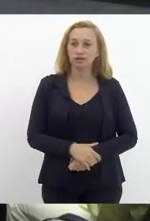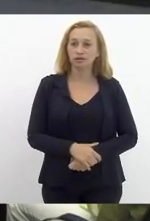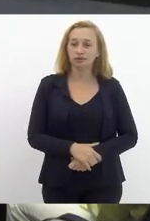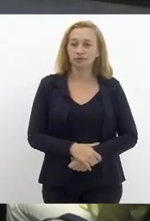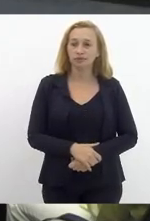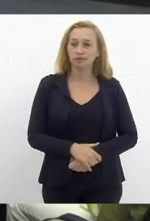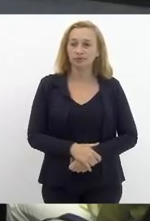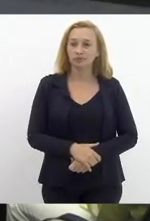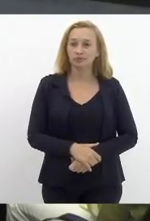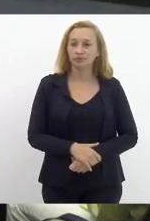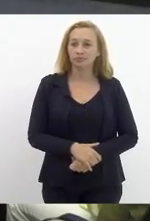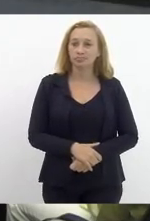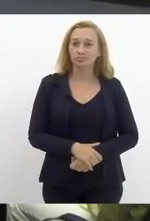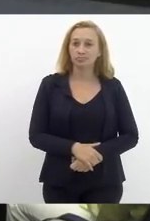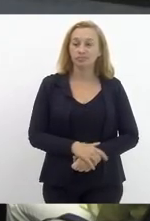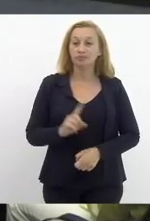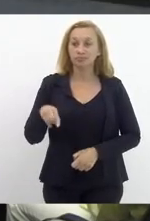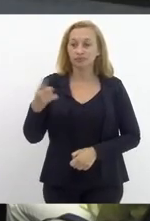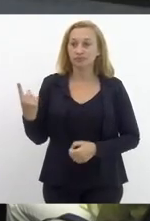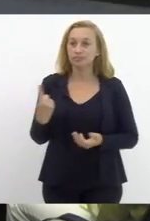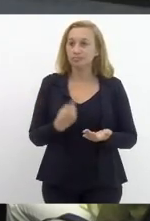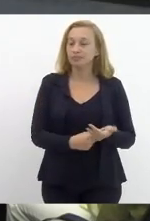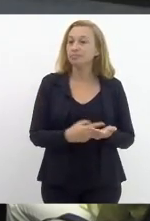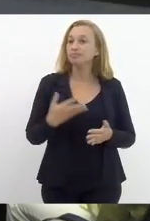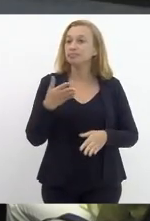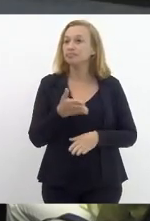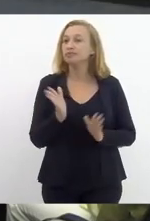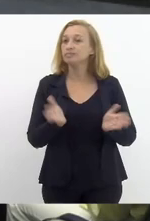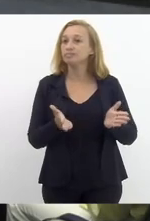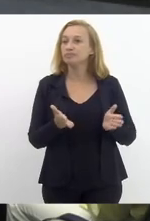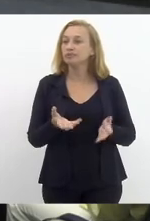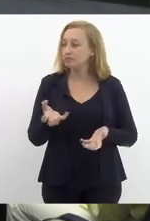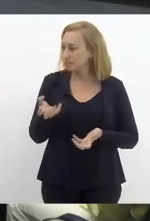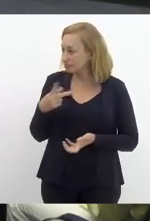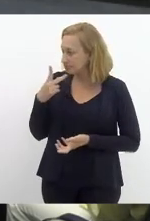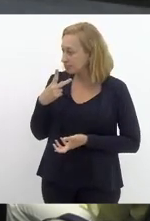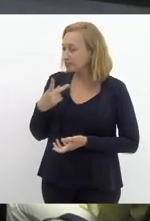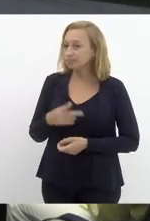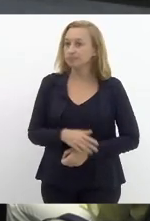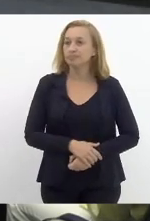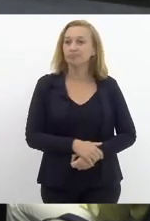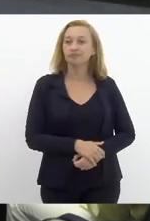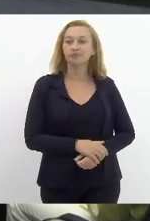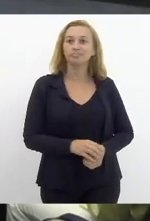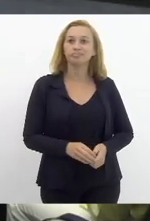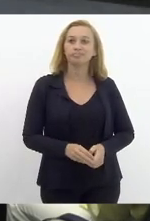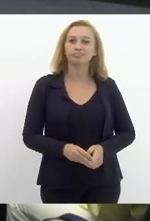tinha um outro compromisso, chegou agora. Não, não, ele quer falar.